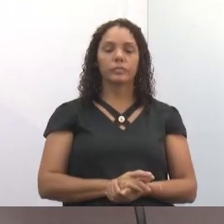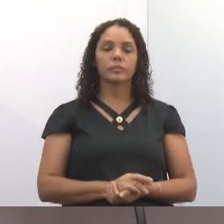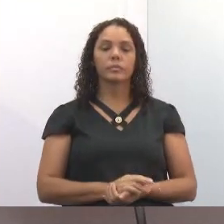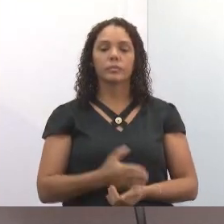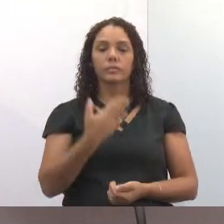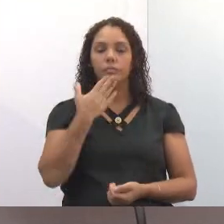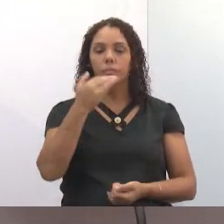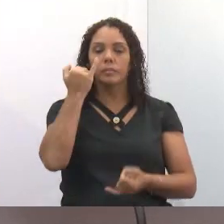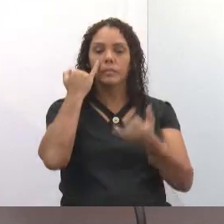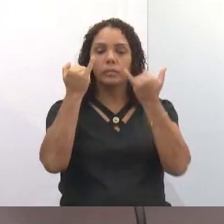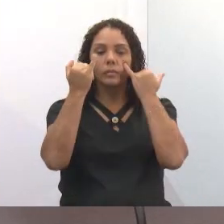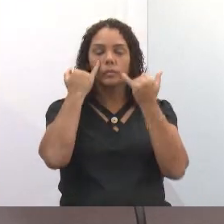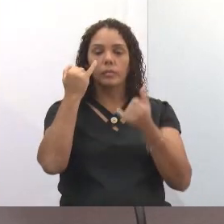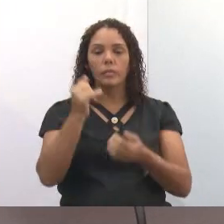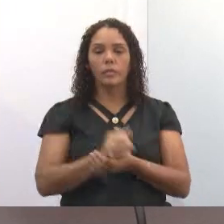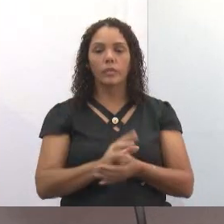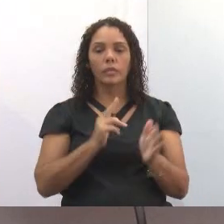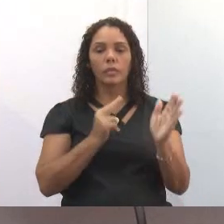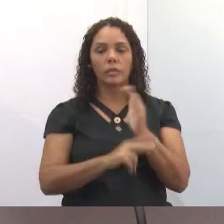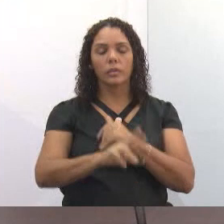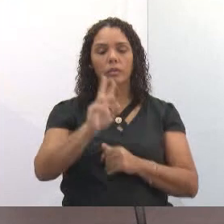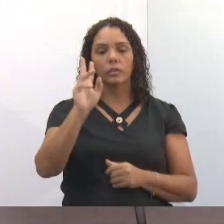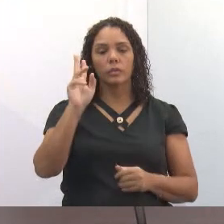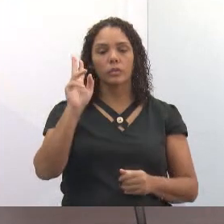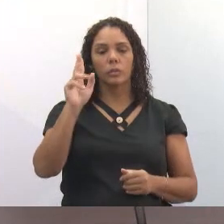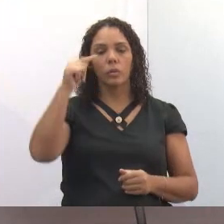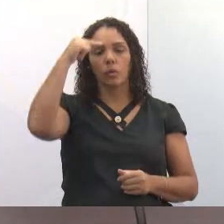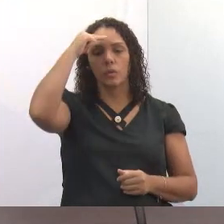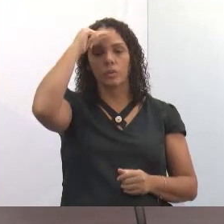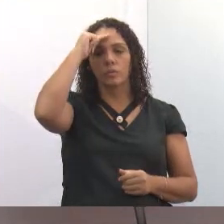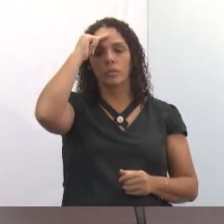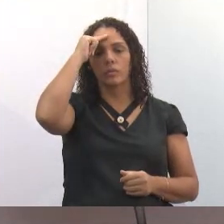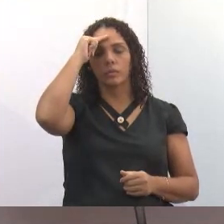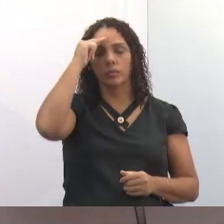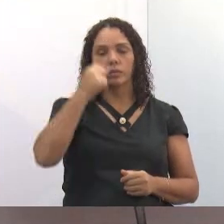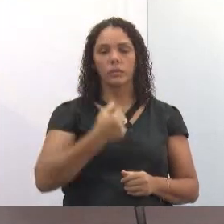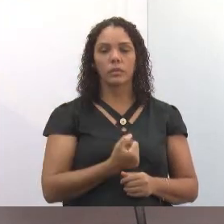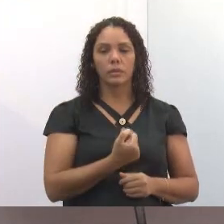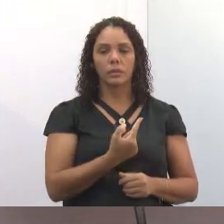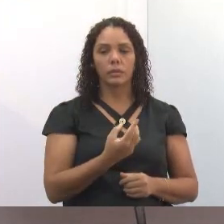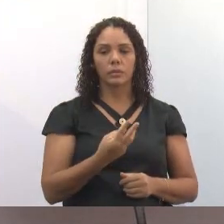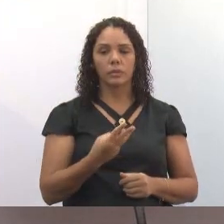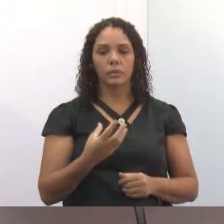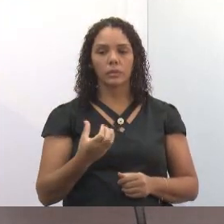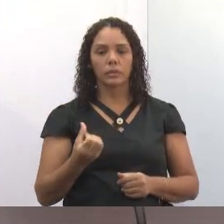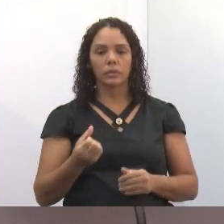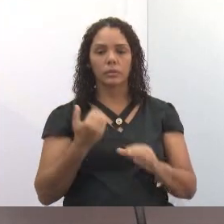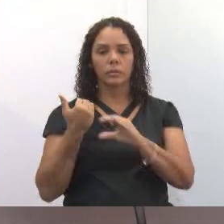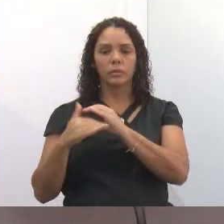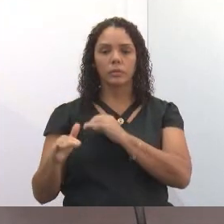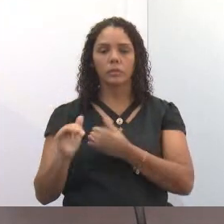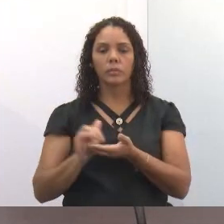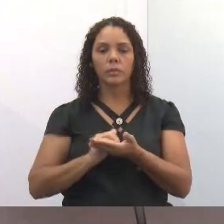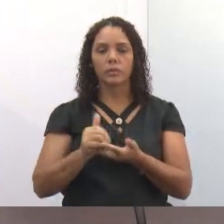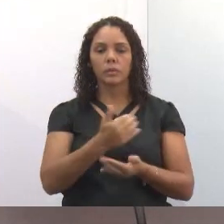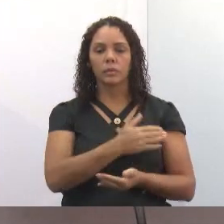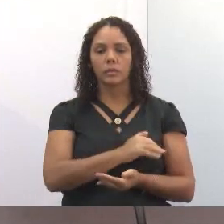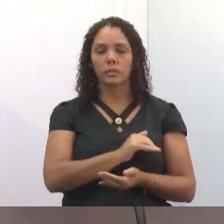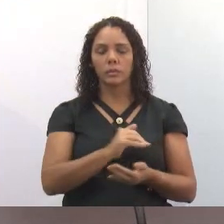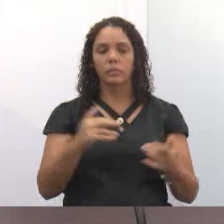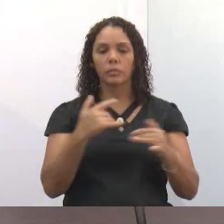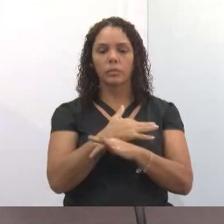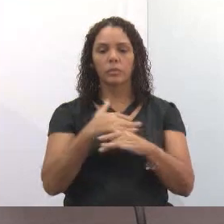Resposta ao pedido de informações do vereador Luiz Flávio, de número 136, à Secretaria de Mobilidade Urbana. O